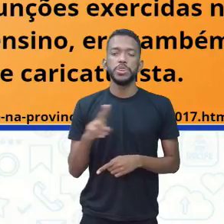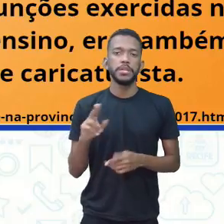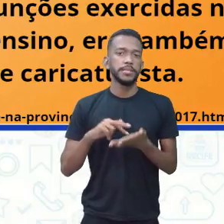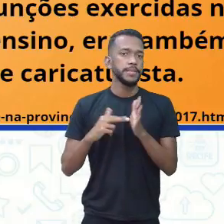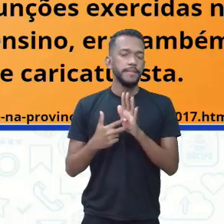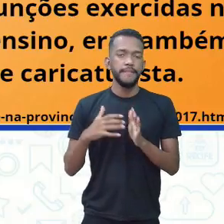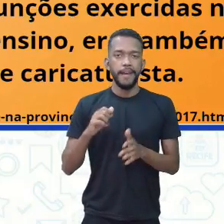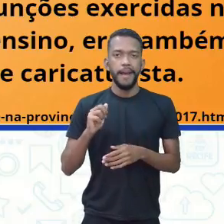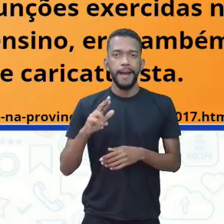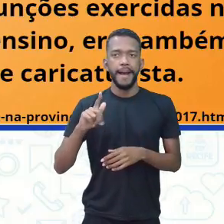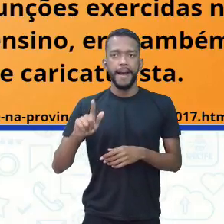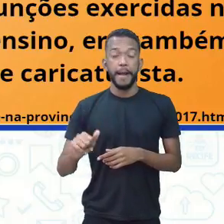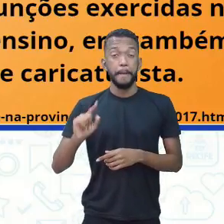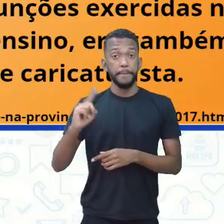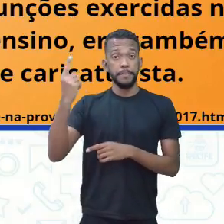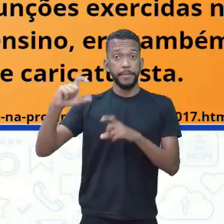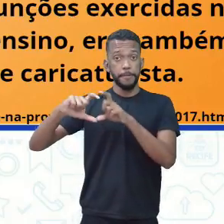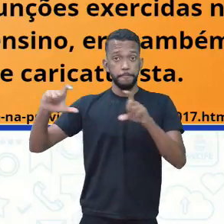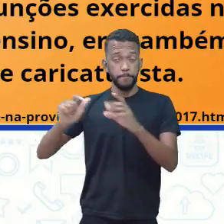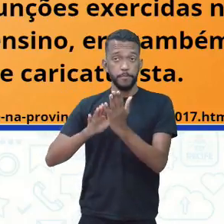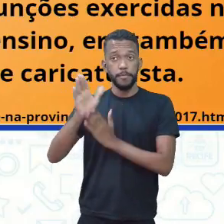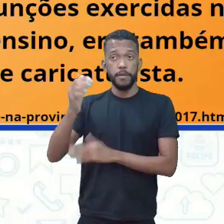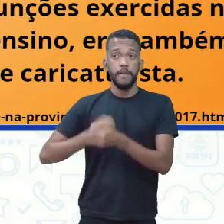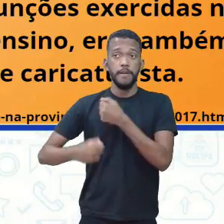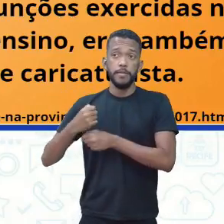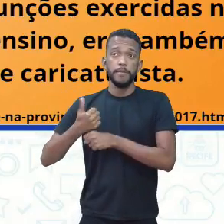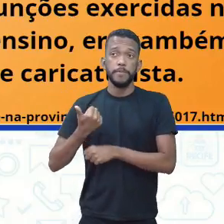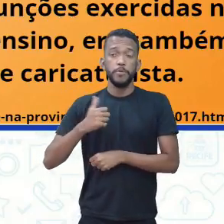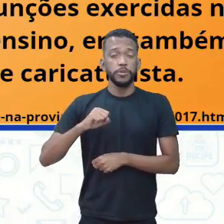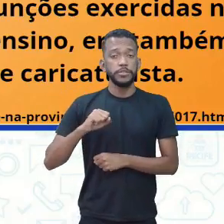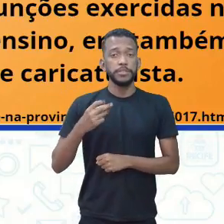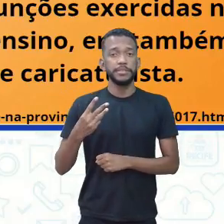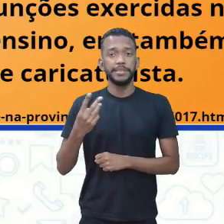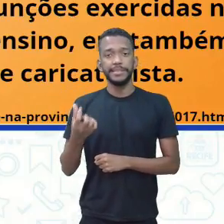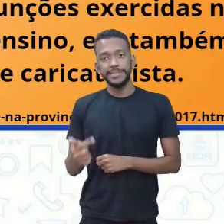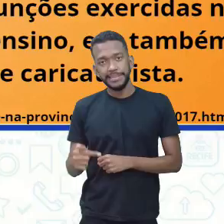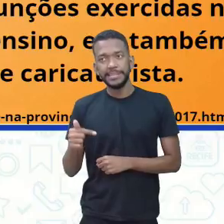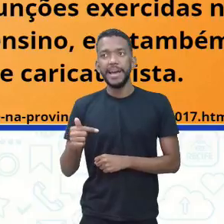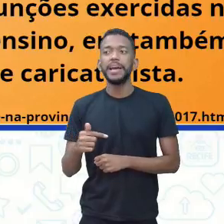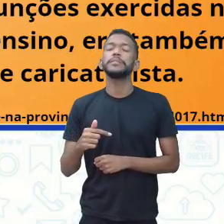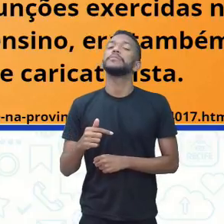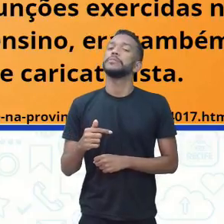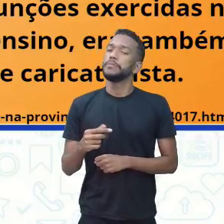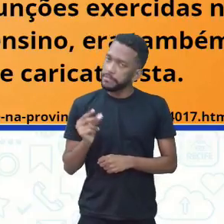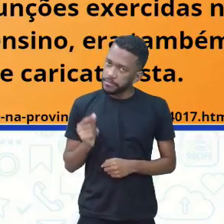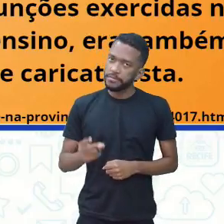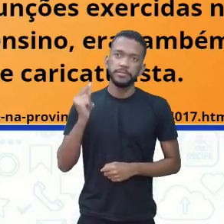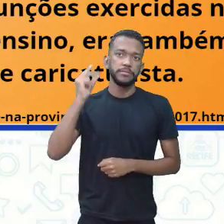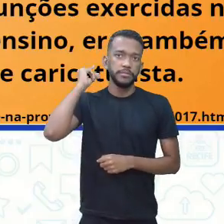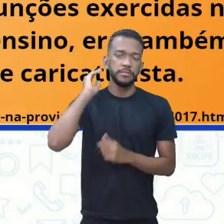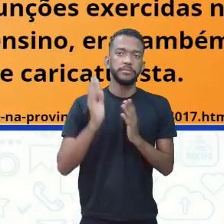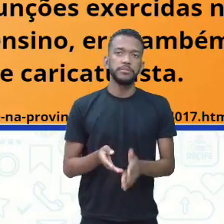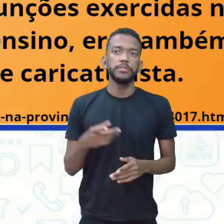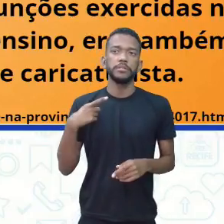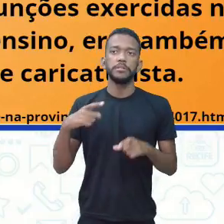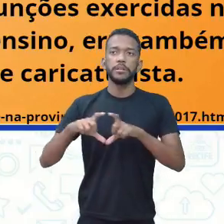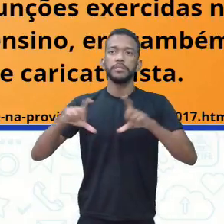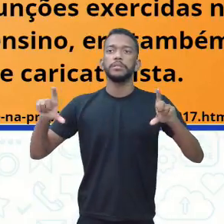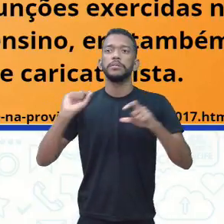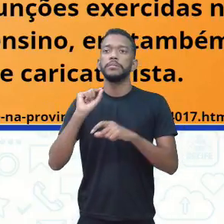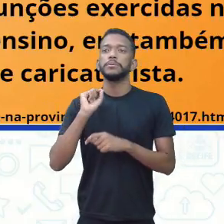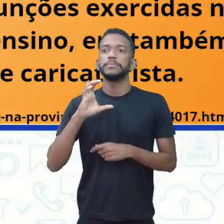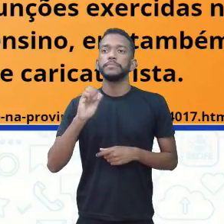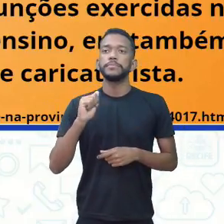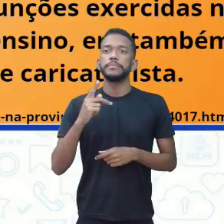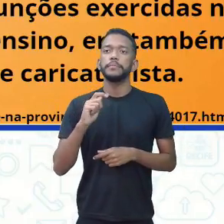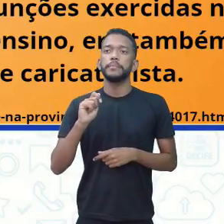A primeira charge publicada no Brasil foi no ano de 1837, faz um tempo, e tinha como título A